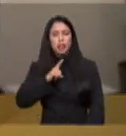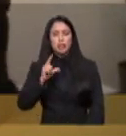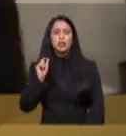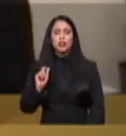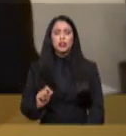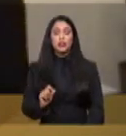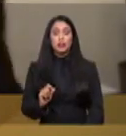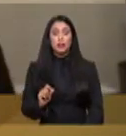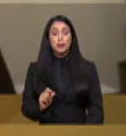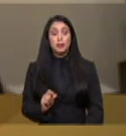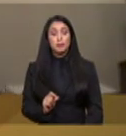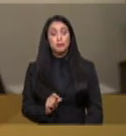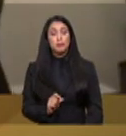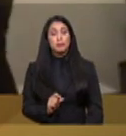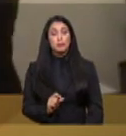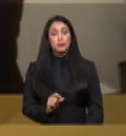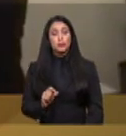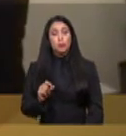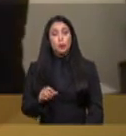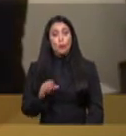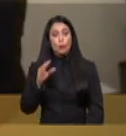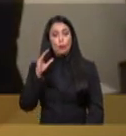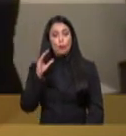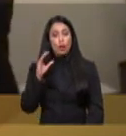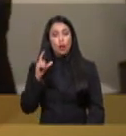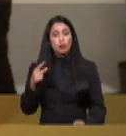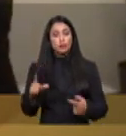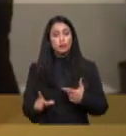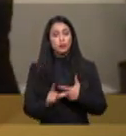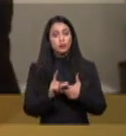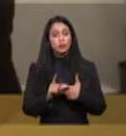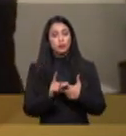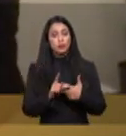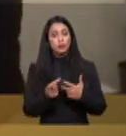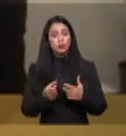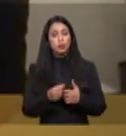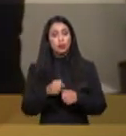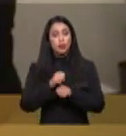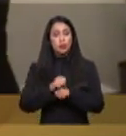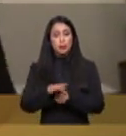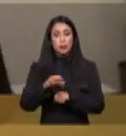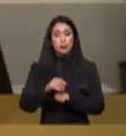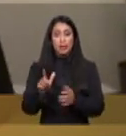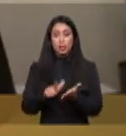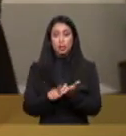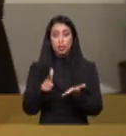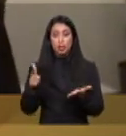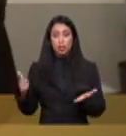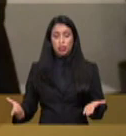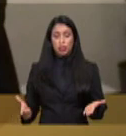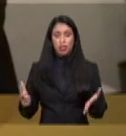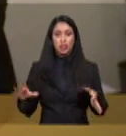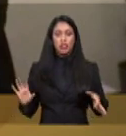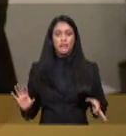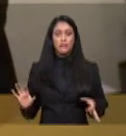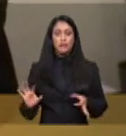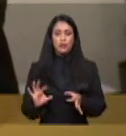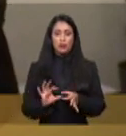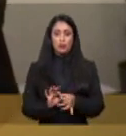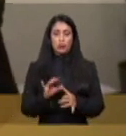na espécie uma omissão legislativa quanto à propaganda jornalística veiculada